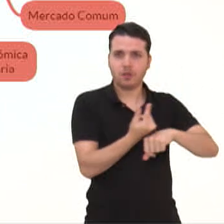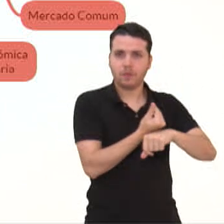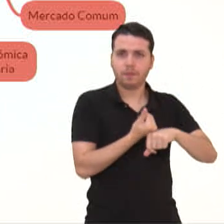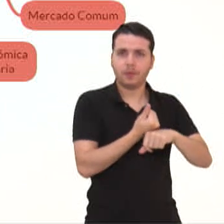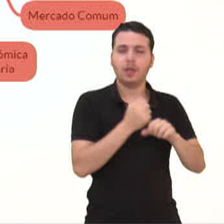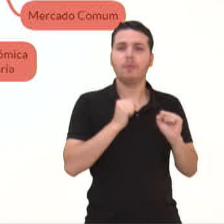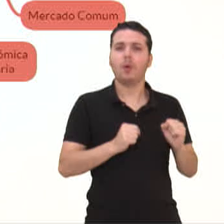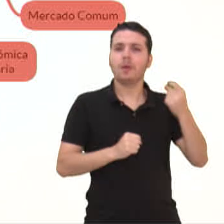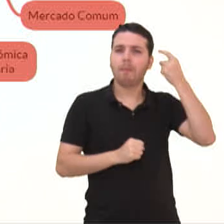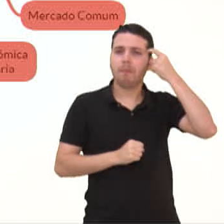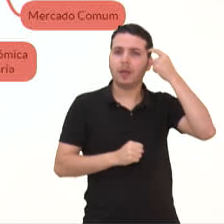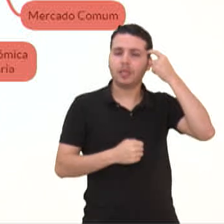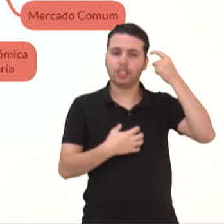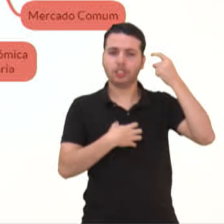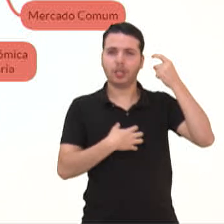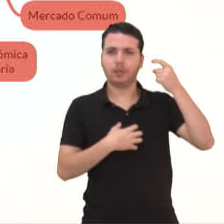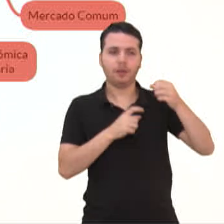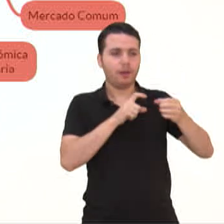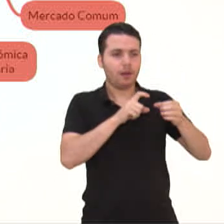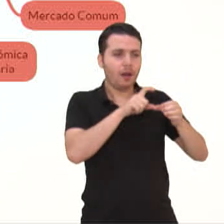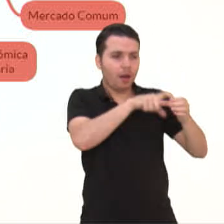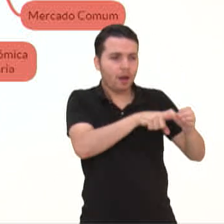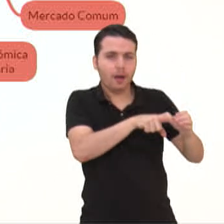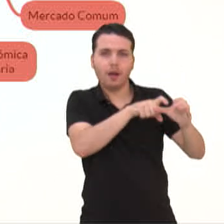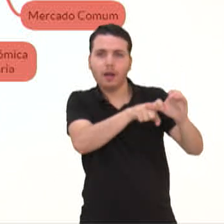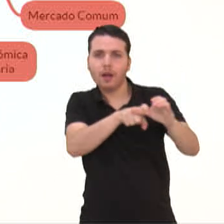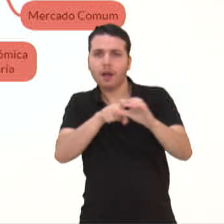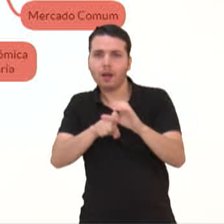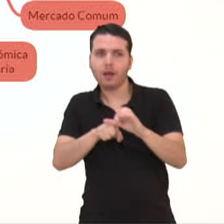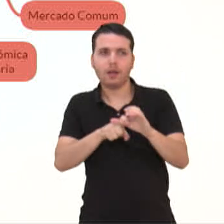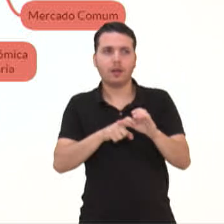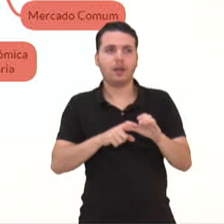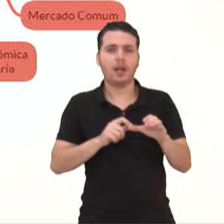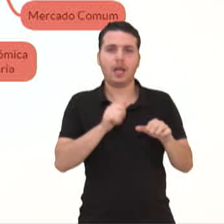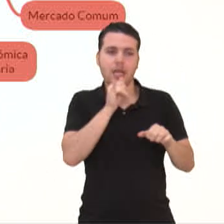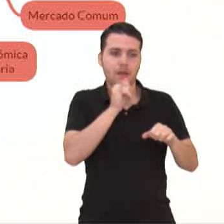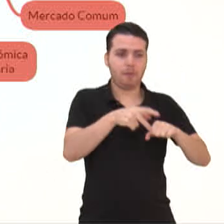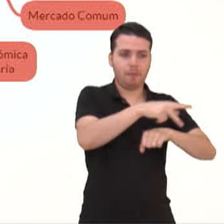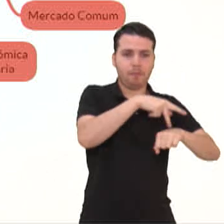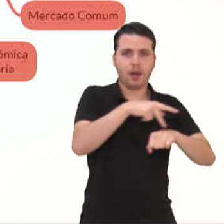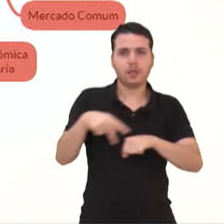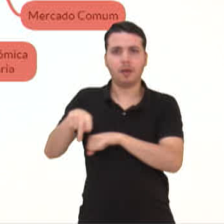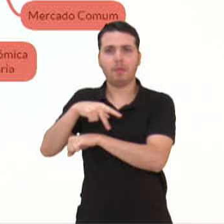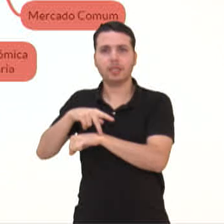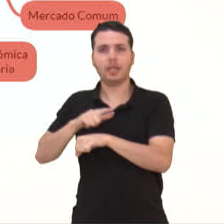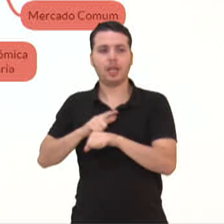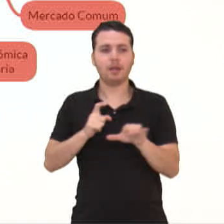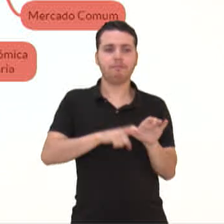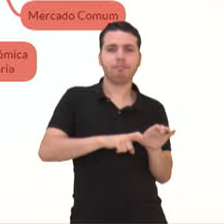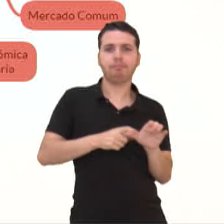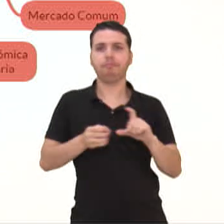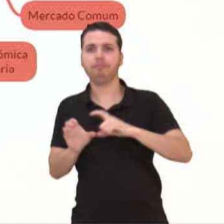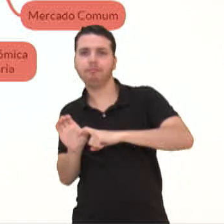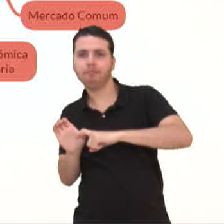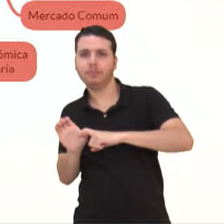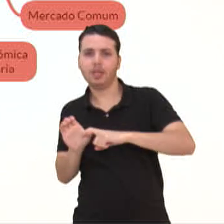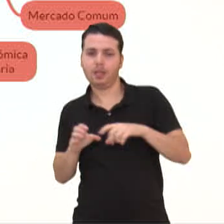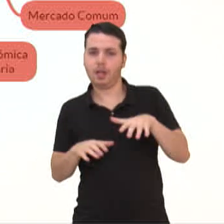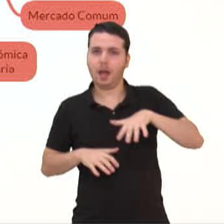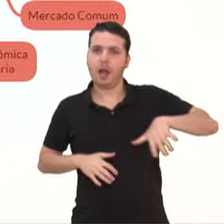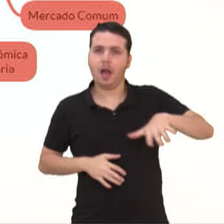na interdependência, né, que existe aí entre os países nesse mercado internacional,